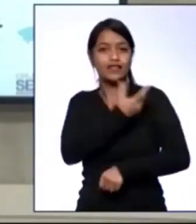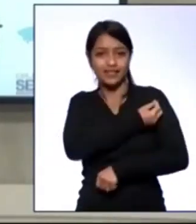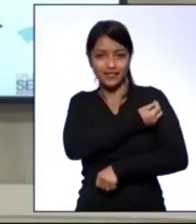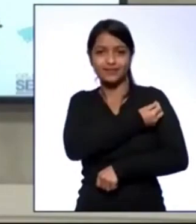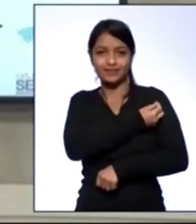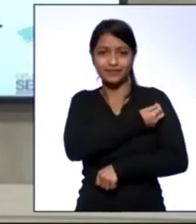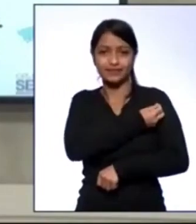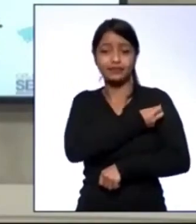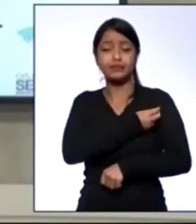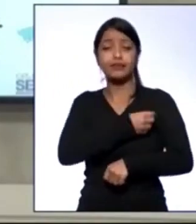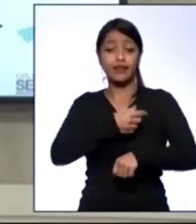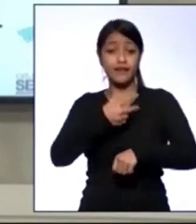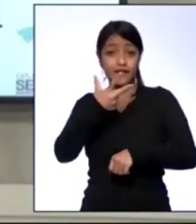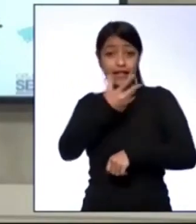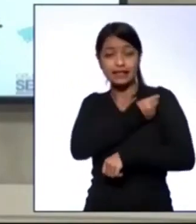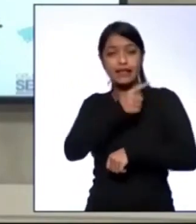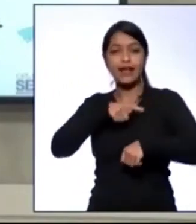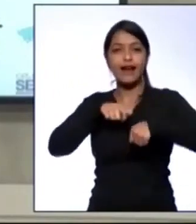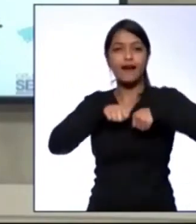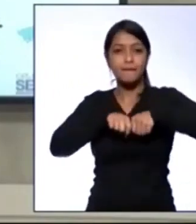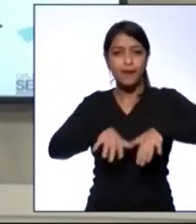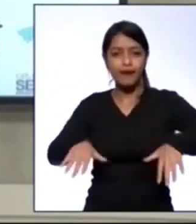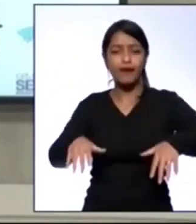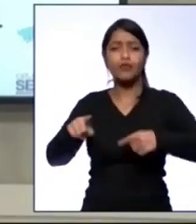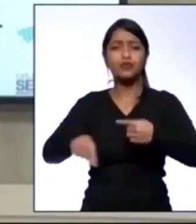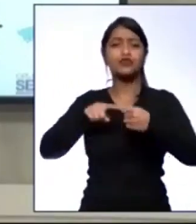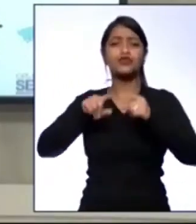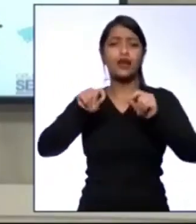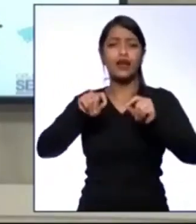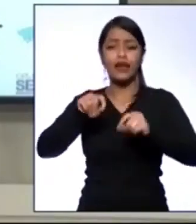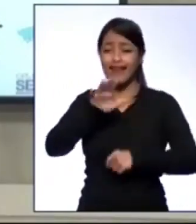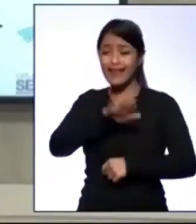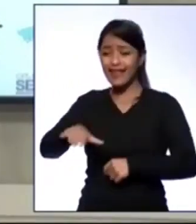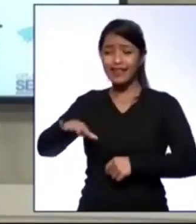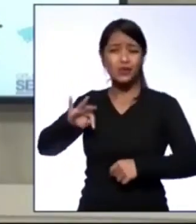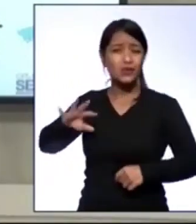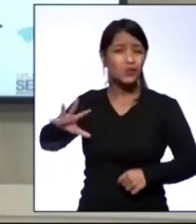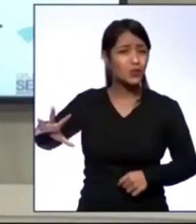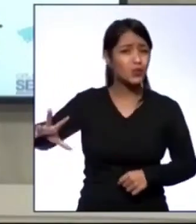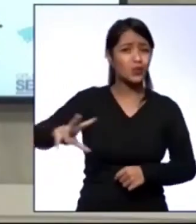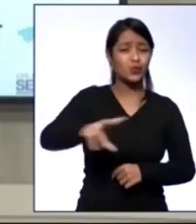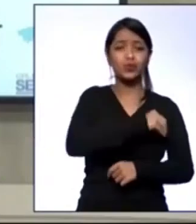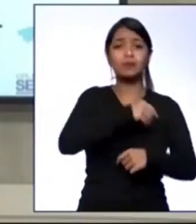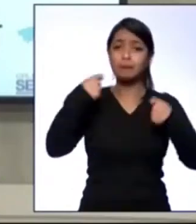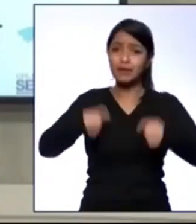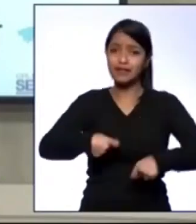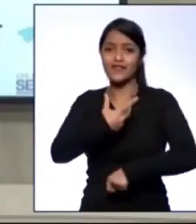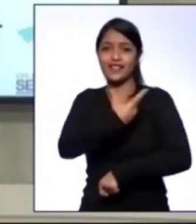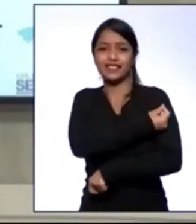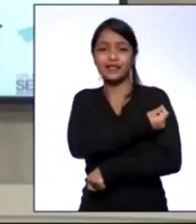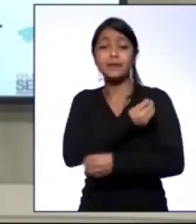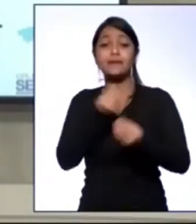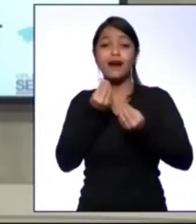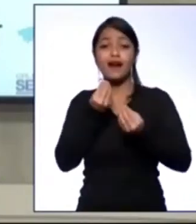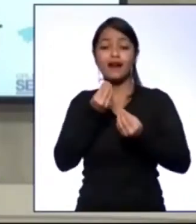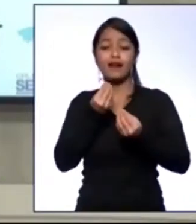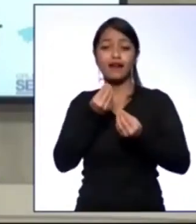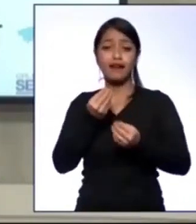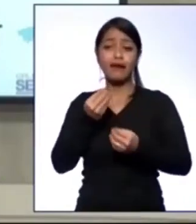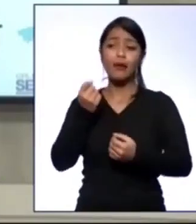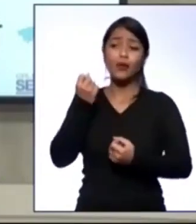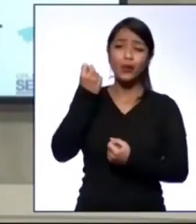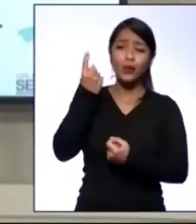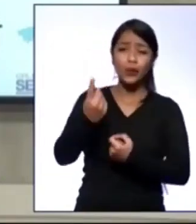da campanha de vacinação, né? As crianças, e todas as crianças daquela idade têm que tomar vacina, para garantir que um ou outro